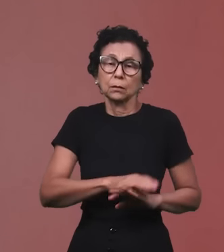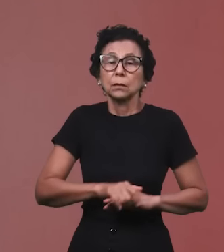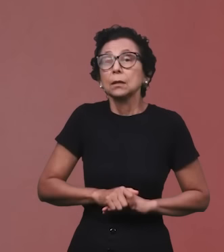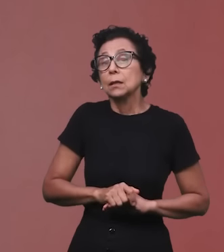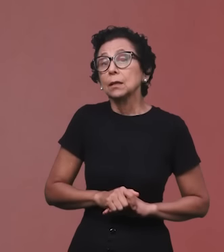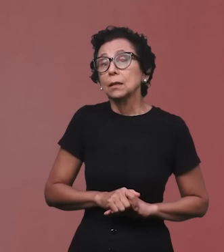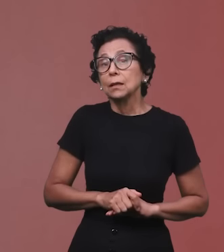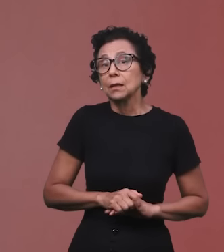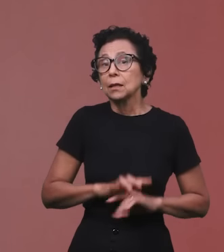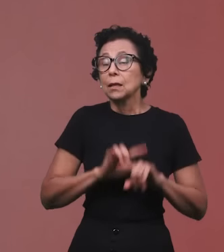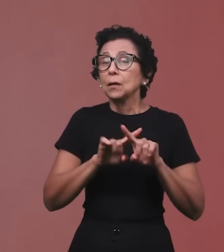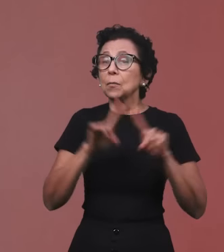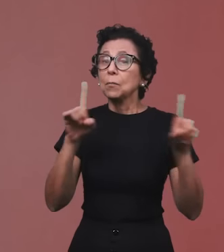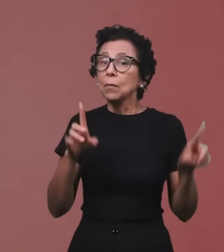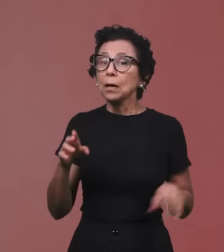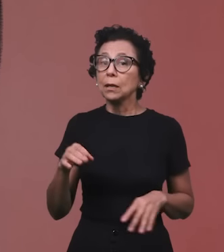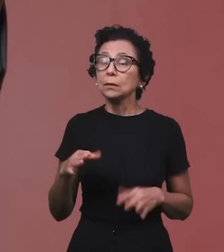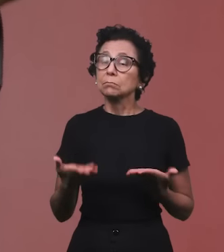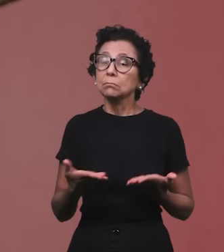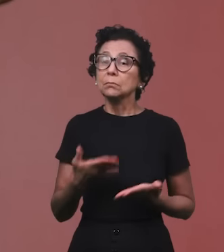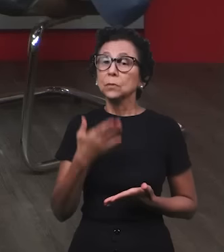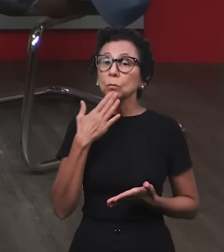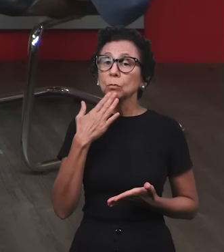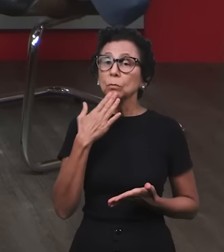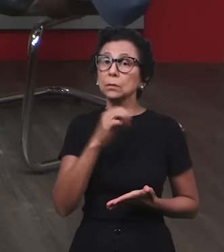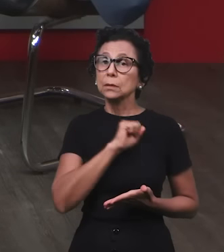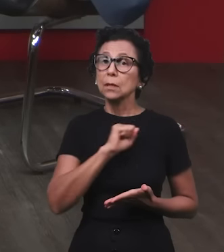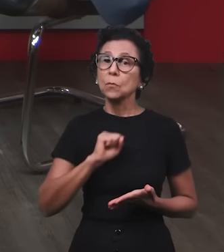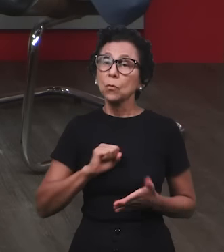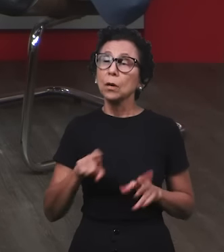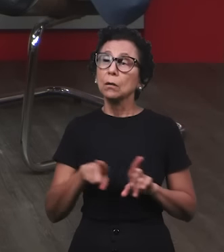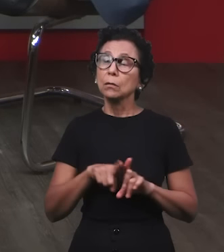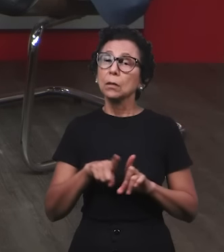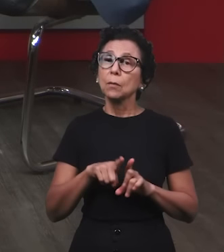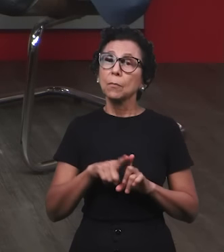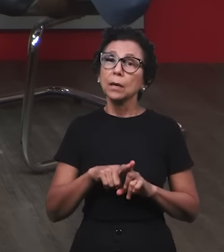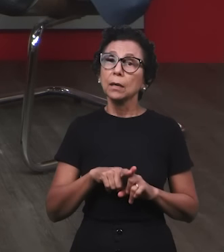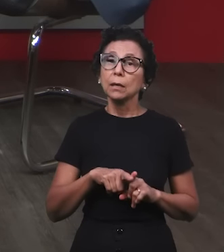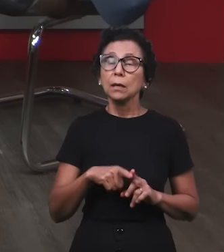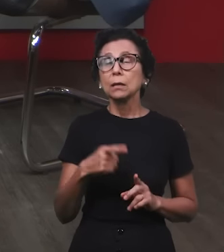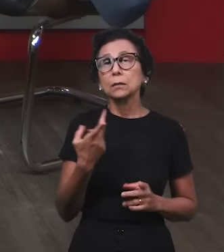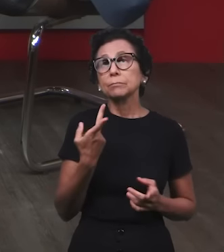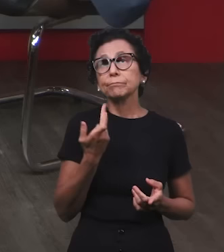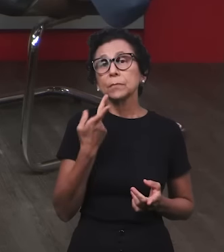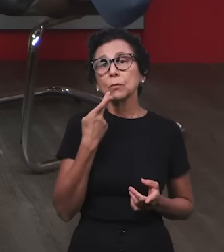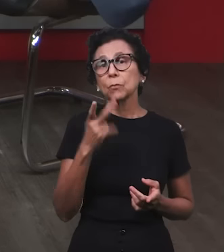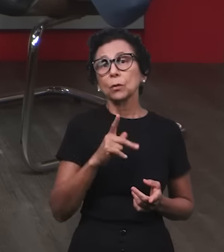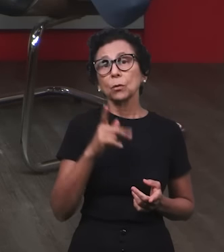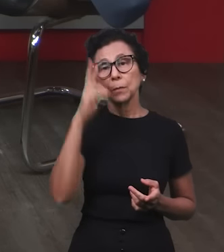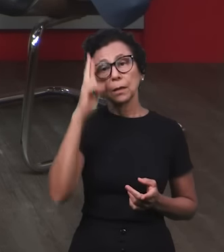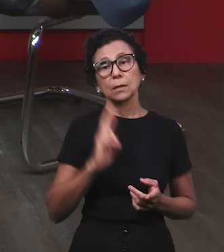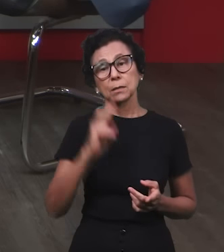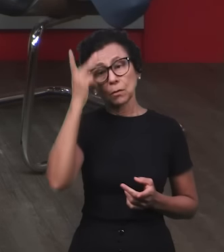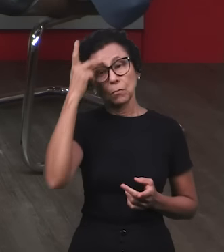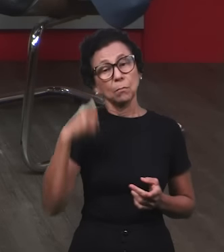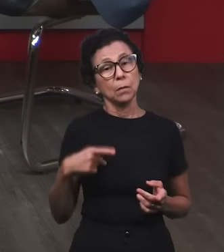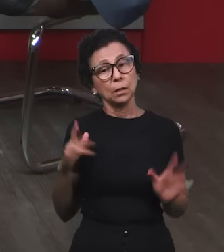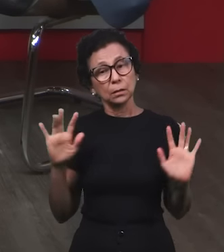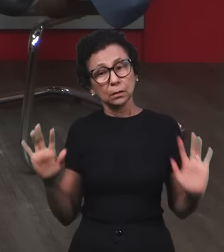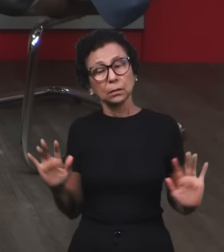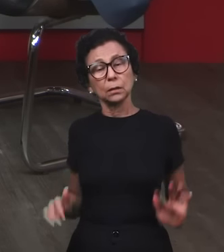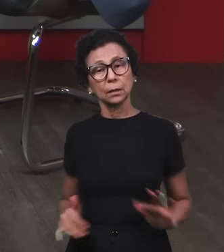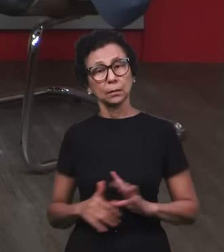falou foi o homem. Foi o homem. Mas certamente está ungido do Senhor. E eu acho que foi escrito, e o Senhor não escondeu, não. Às vezes eu podia ter falado aqui, ó, pessoal,